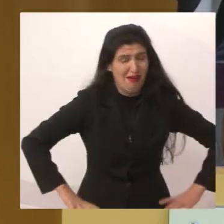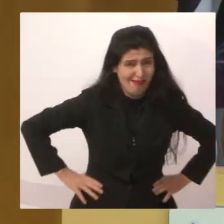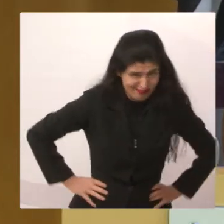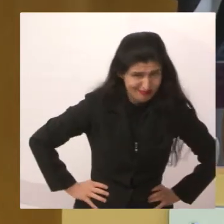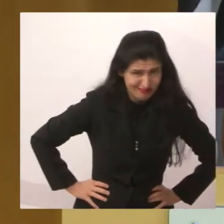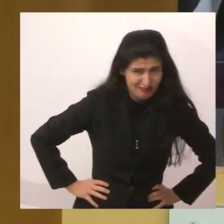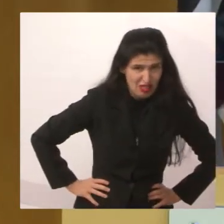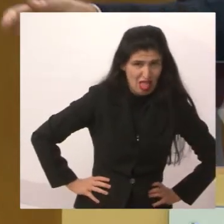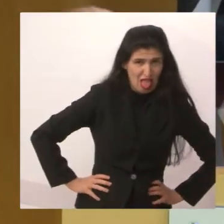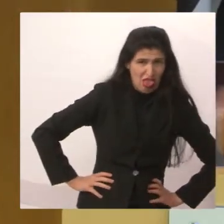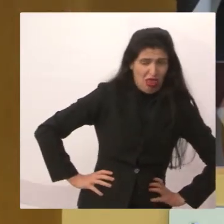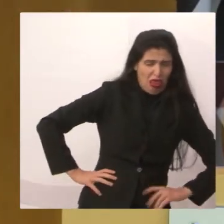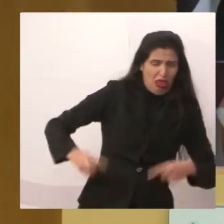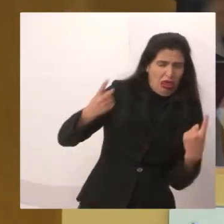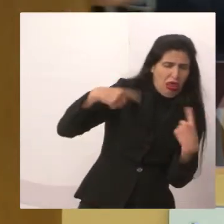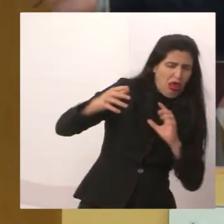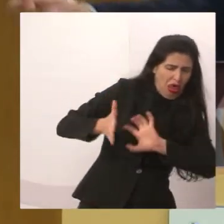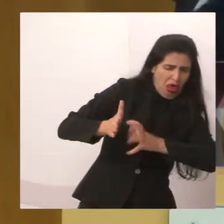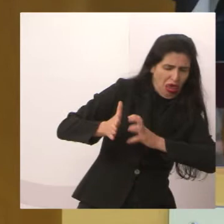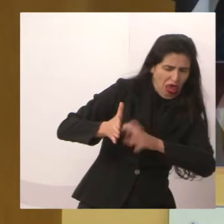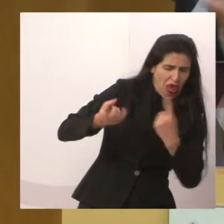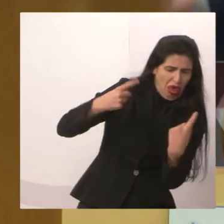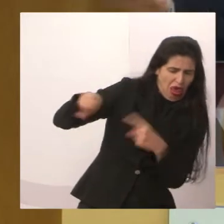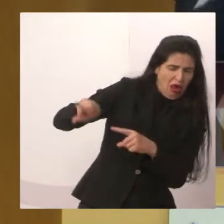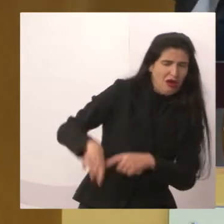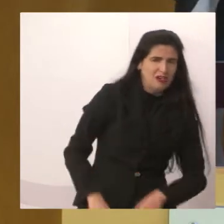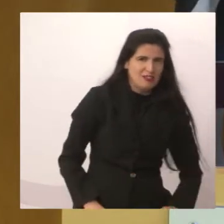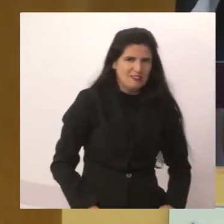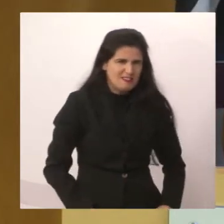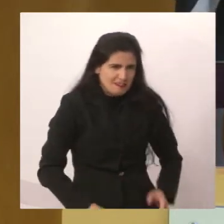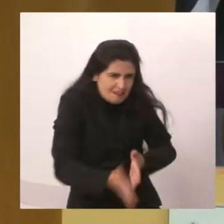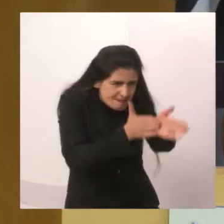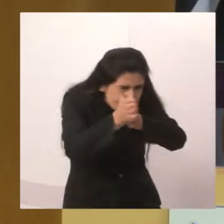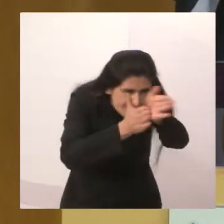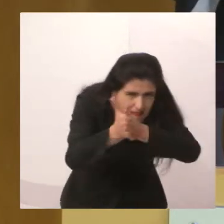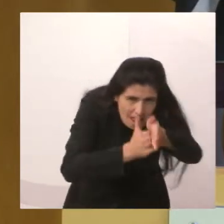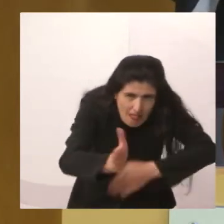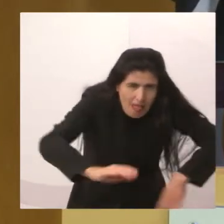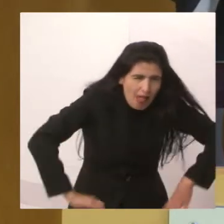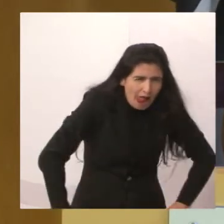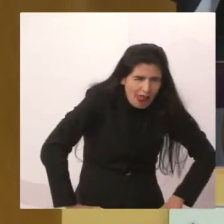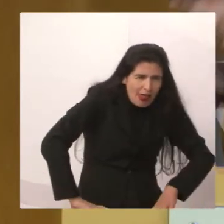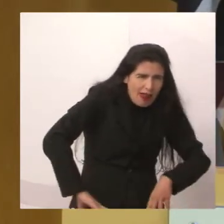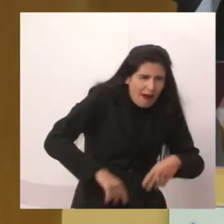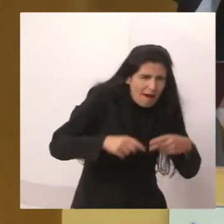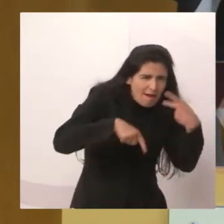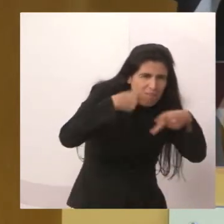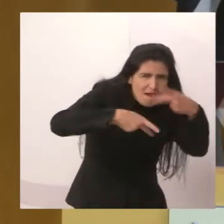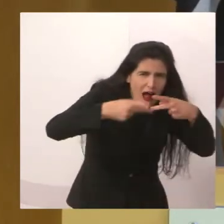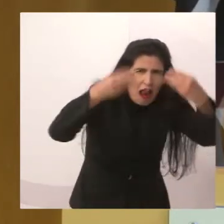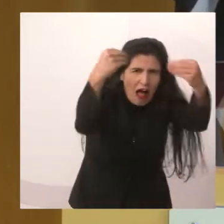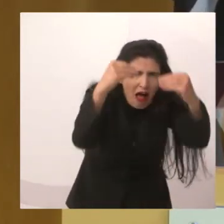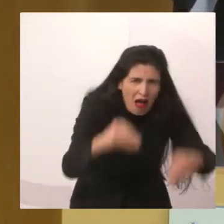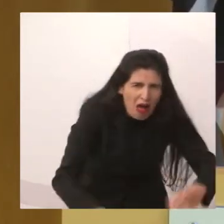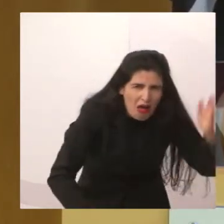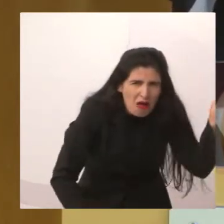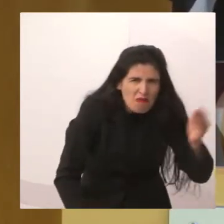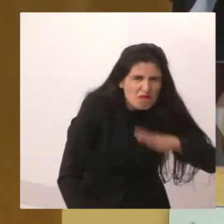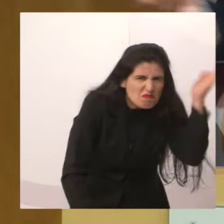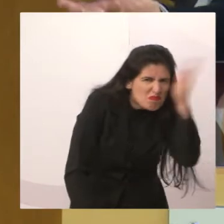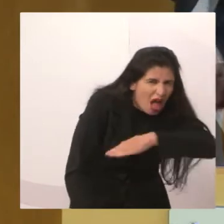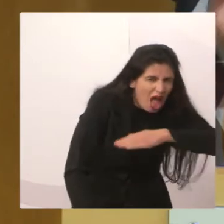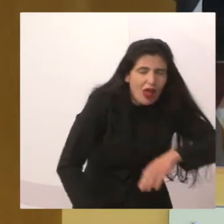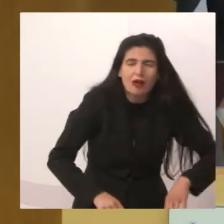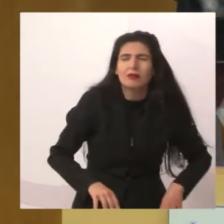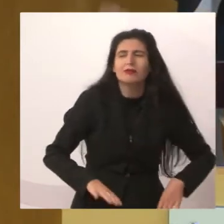Então, qual foi o desculpa? Marco Aurélio só gastou em educação. Olha como é contraditório esse balanço.